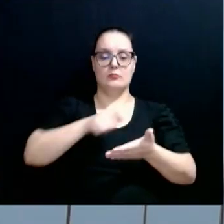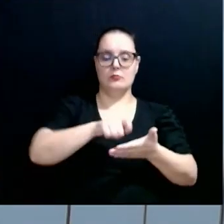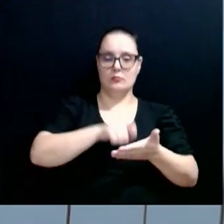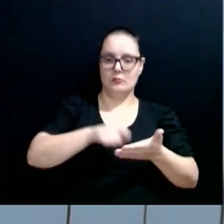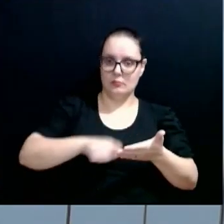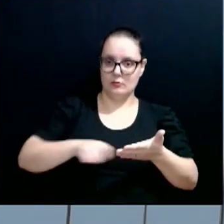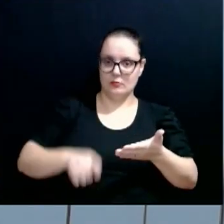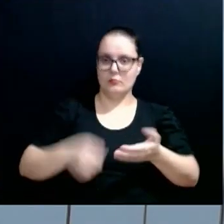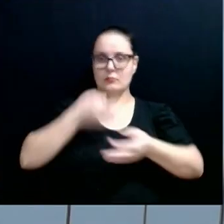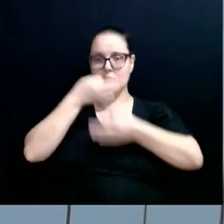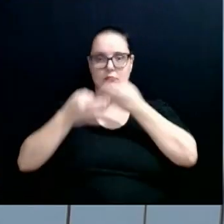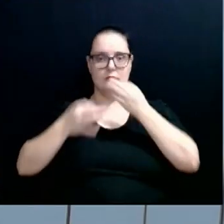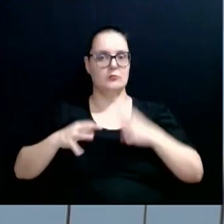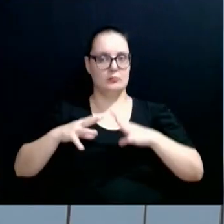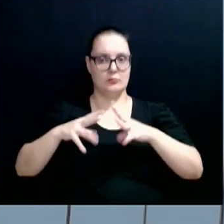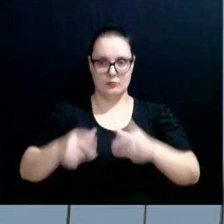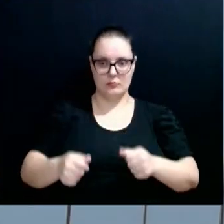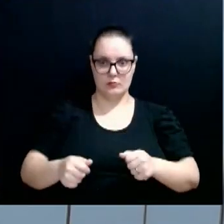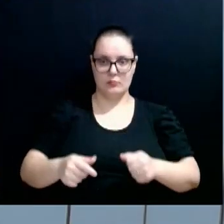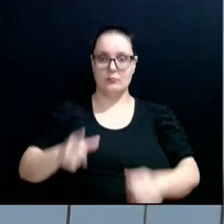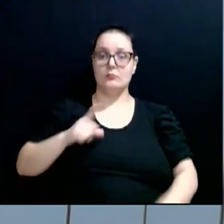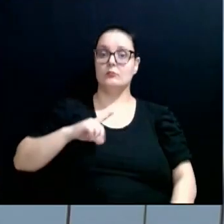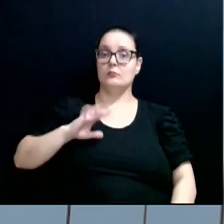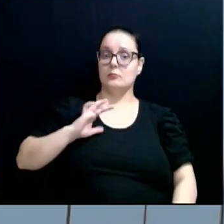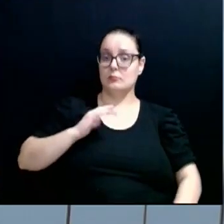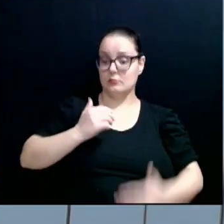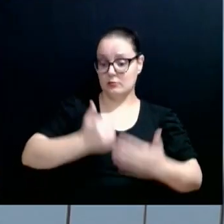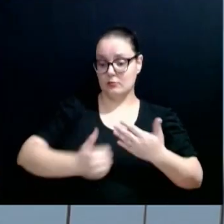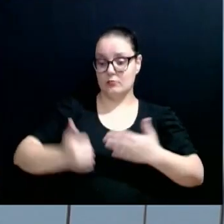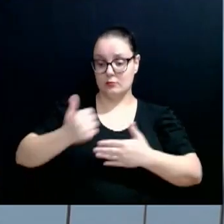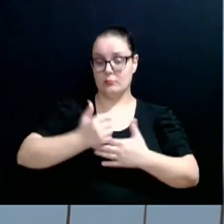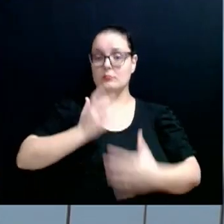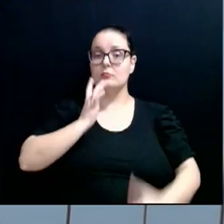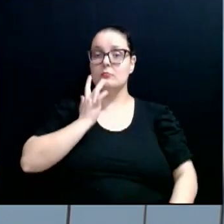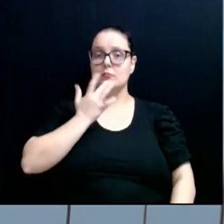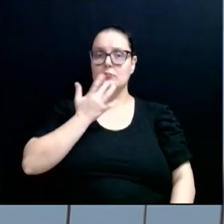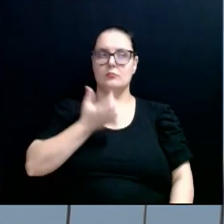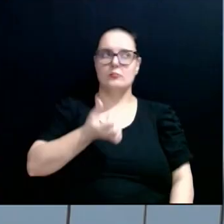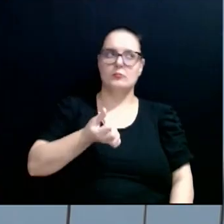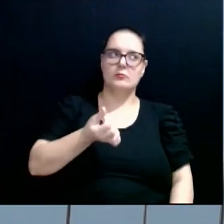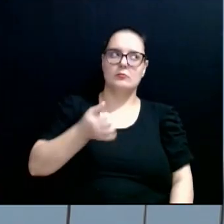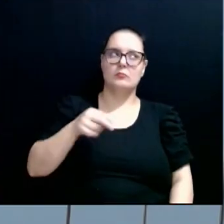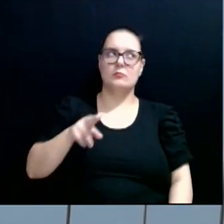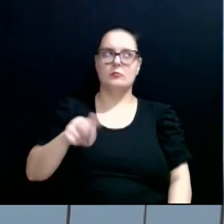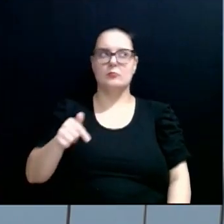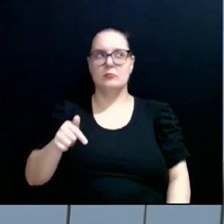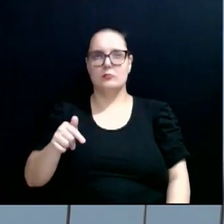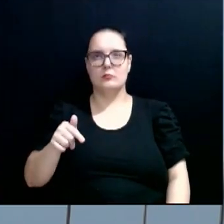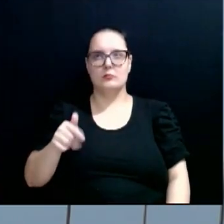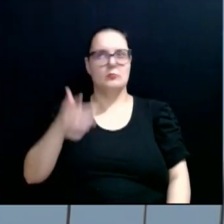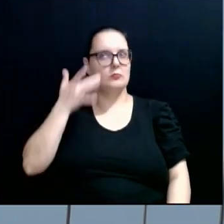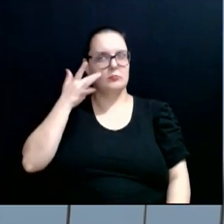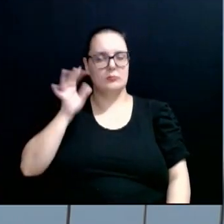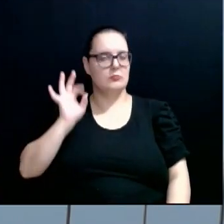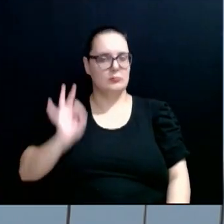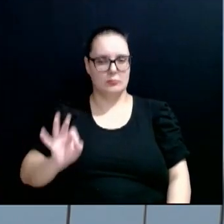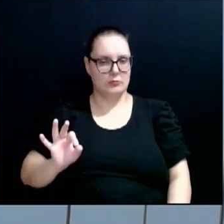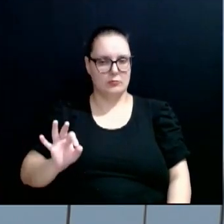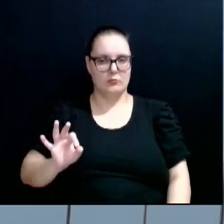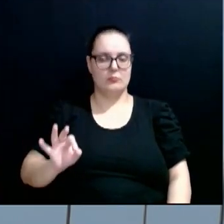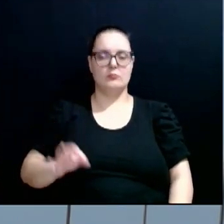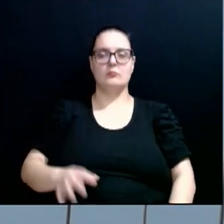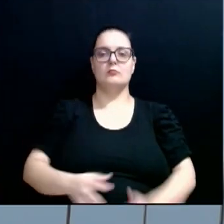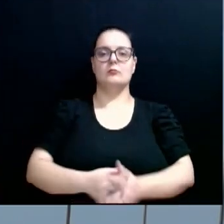sugestões. Tive o privilégio de participar de 6 ou 7, não sei exatamente o número. E